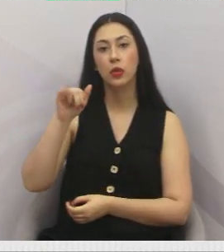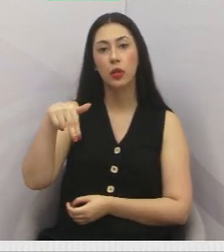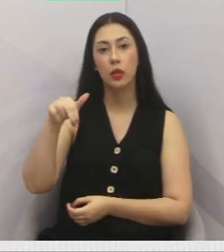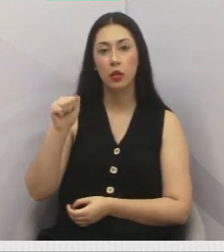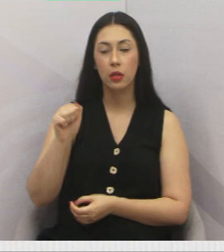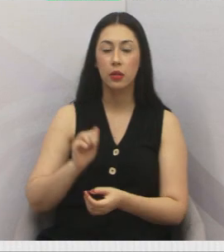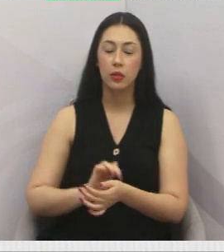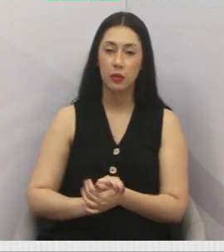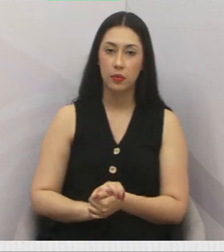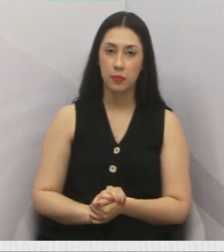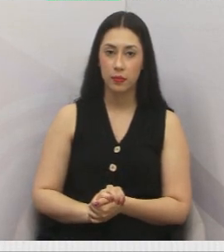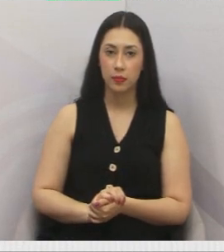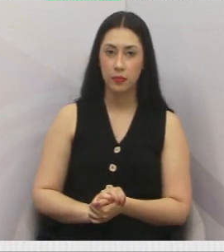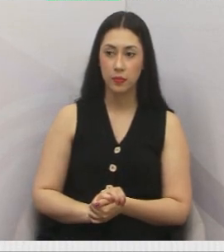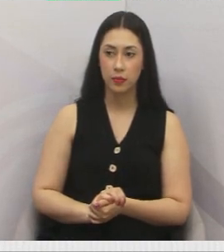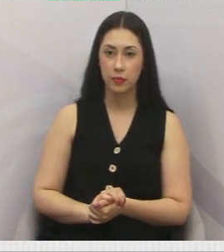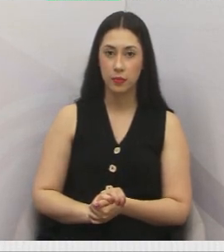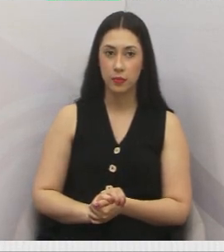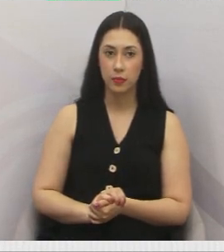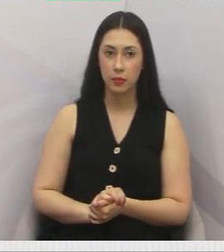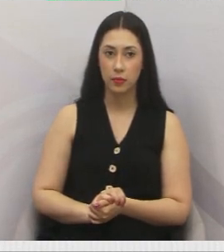Socioambiental.